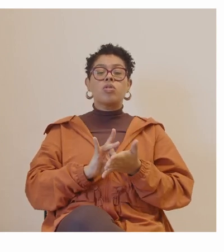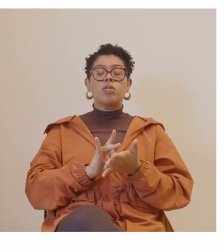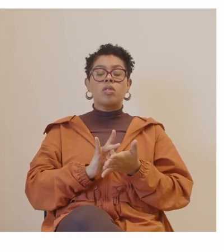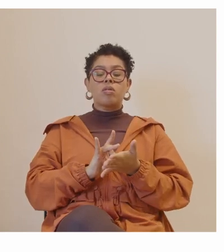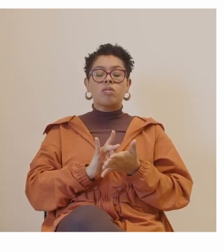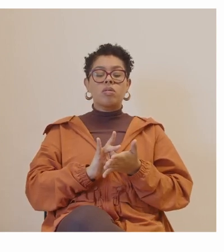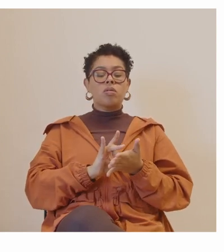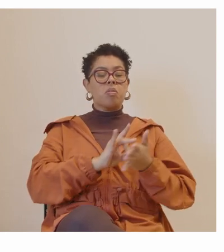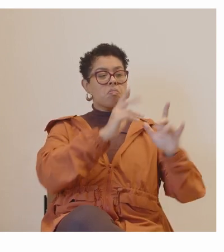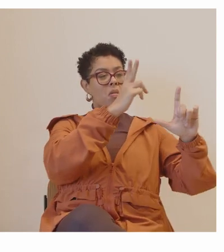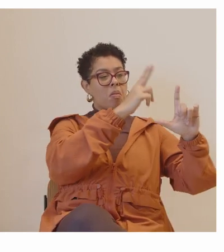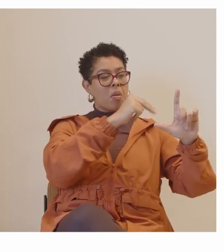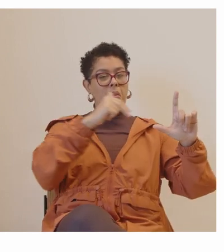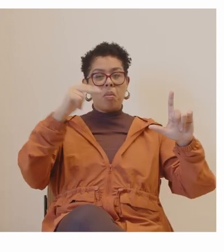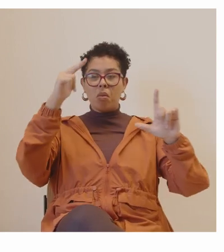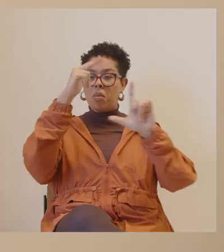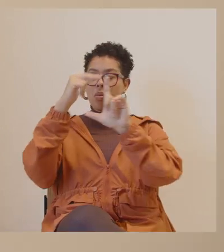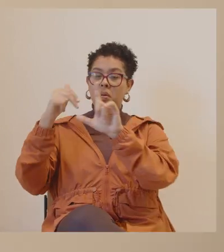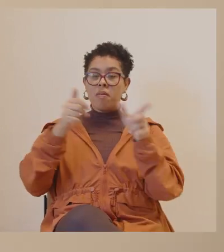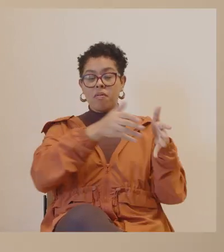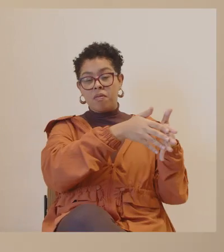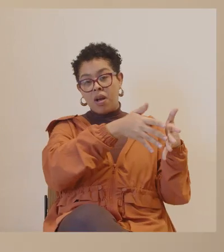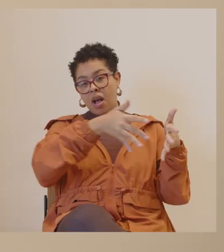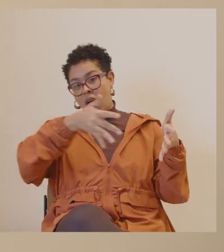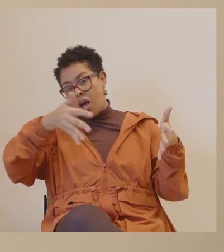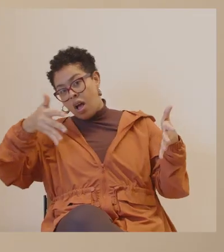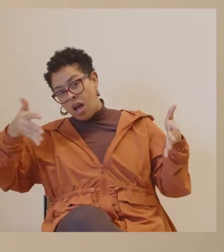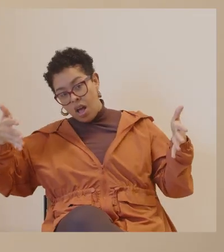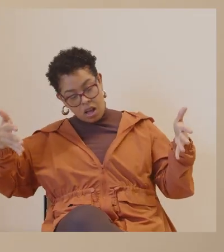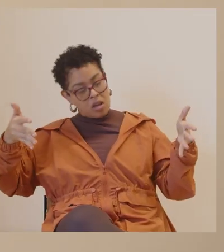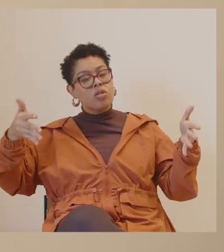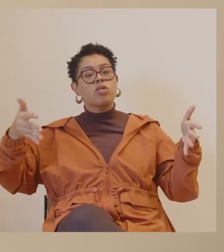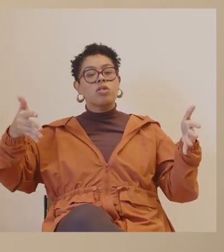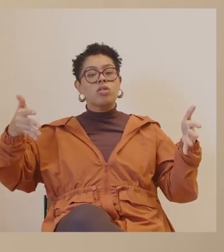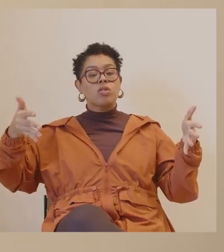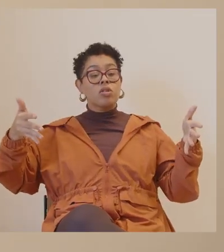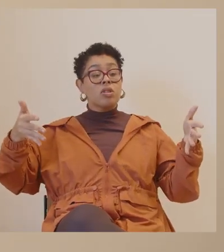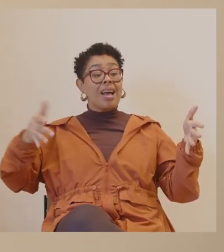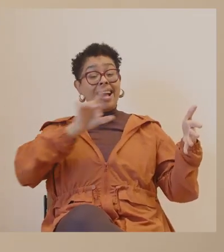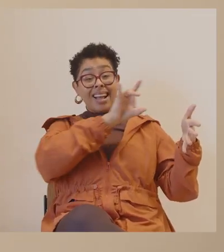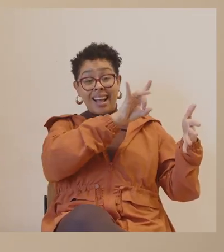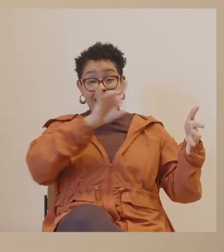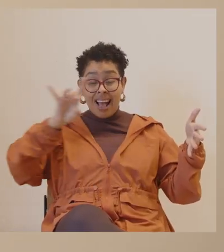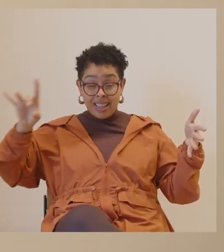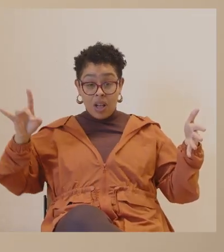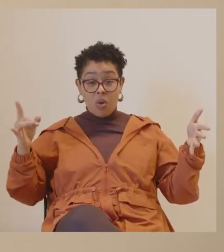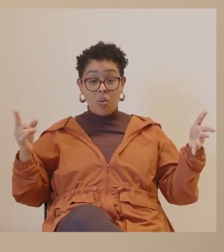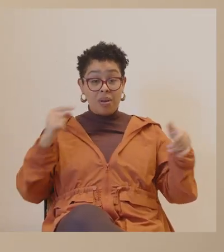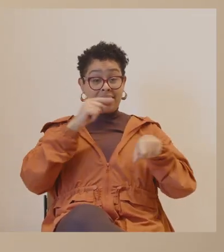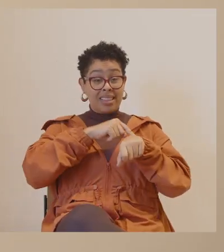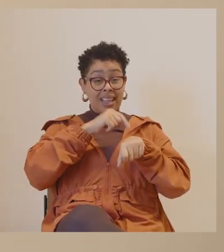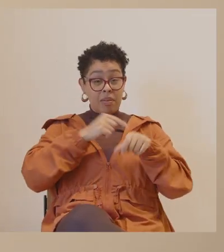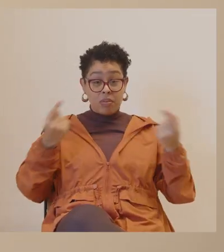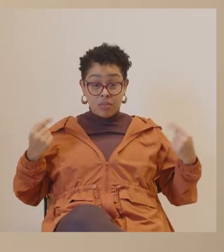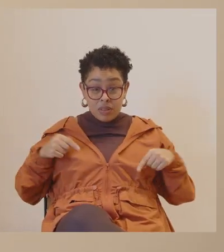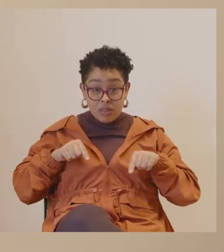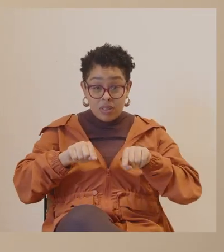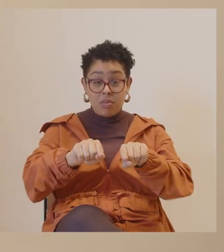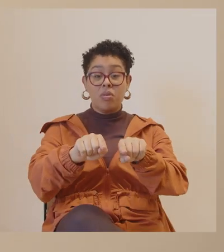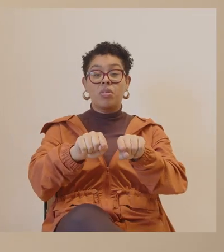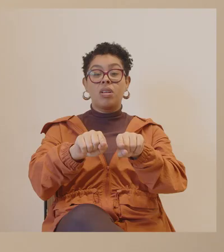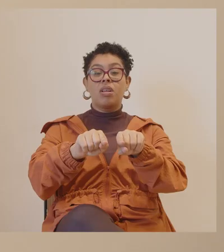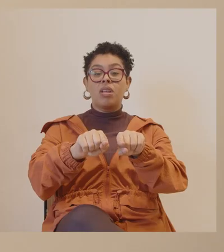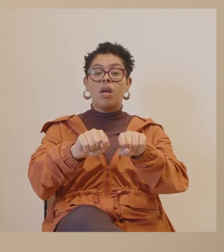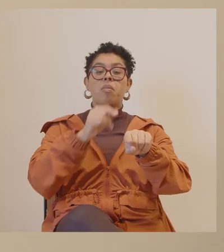procedimento serial na pintura dele, em que ele começa várias obras ao mesmo tempo, né, às vezes vai acabar isso